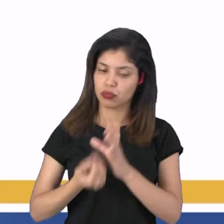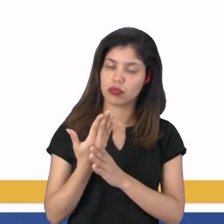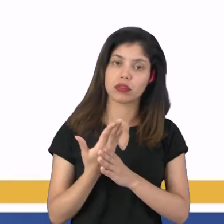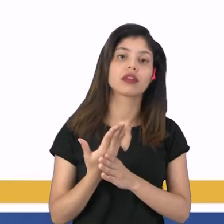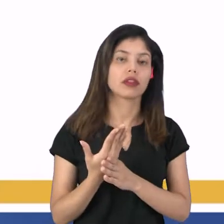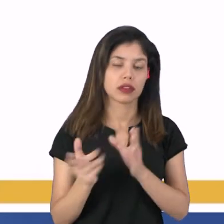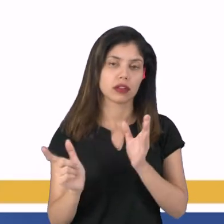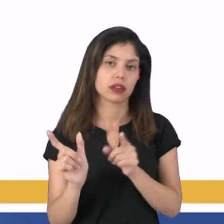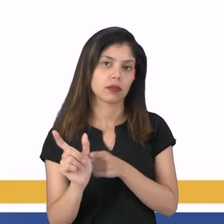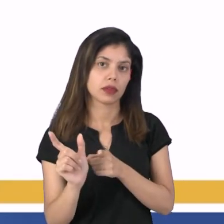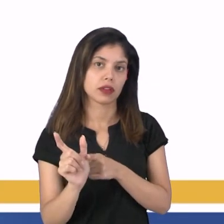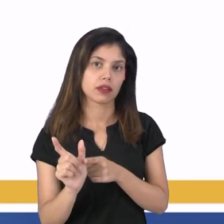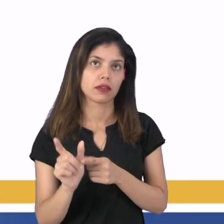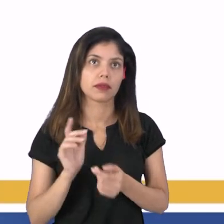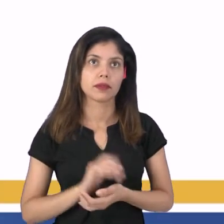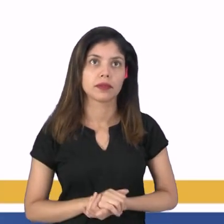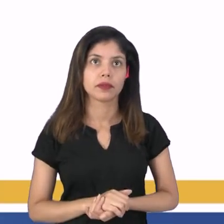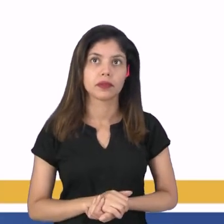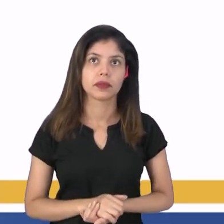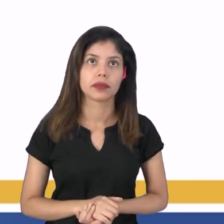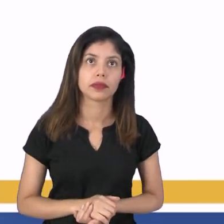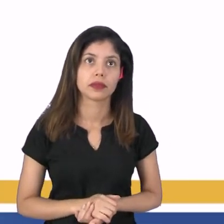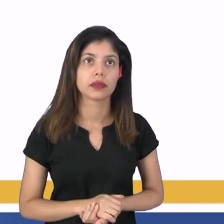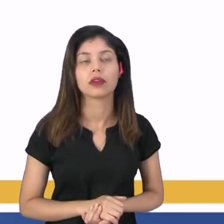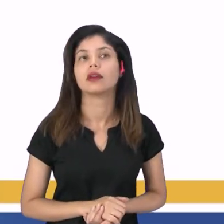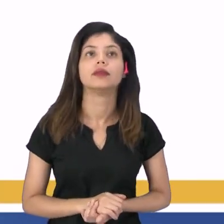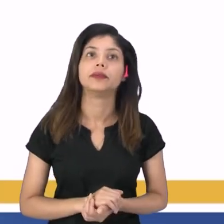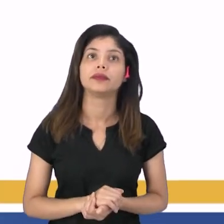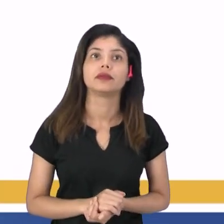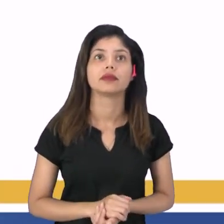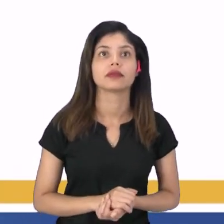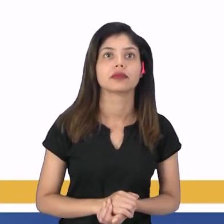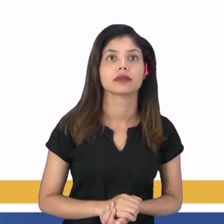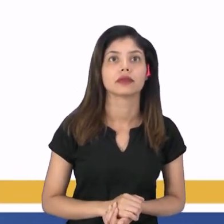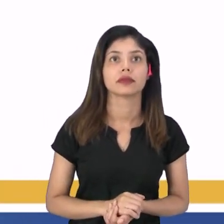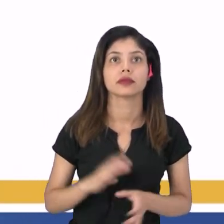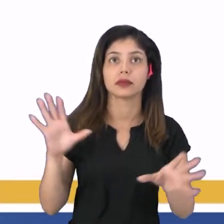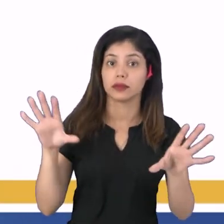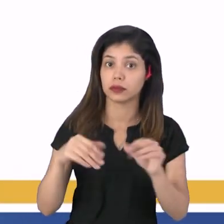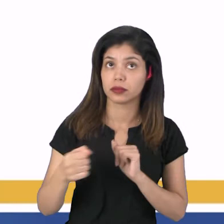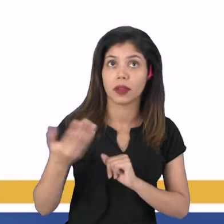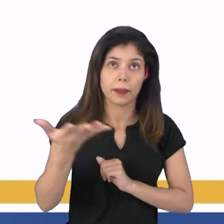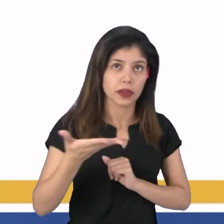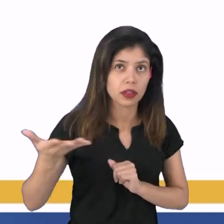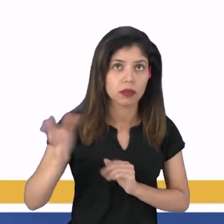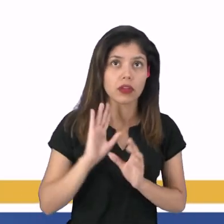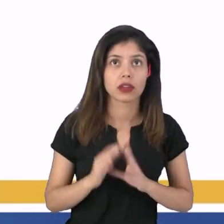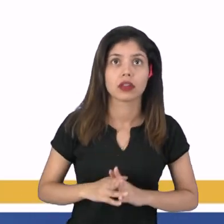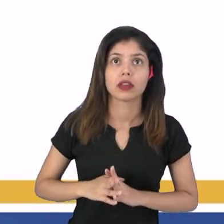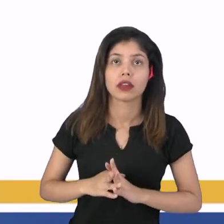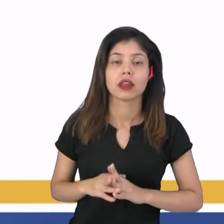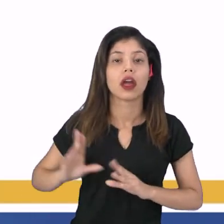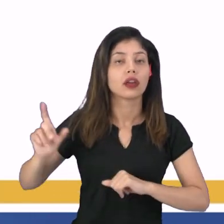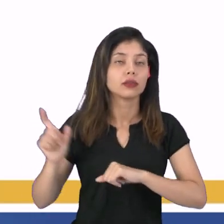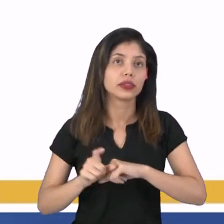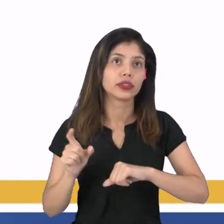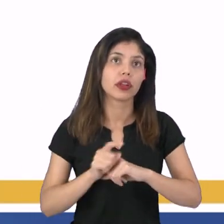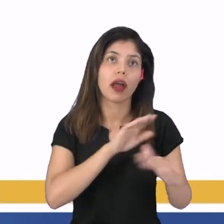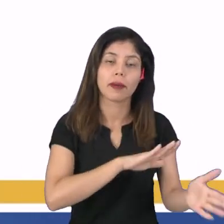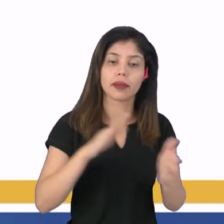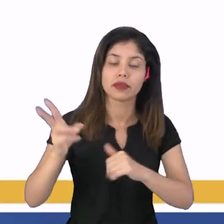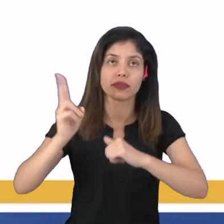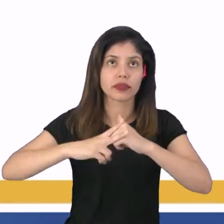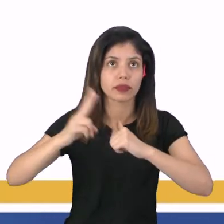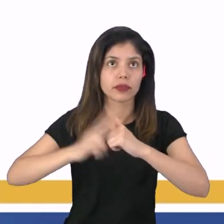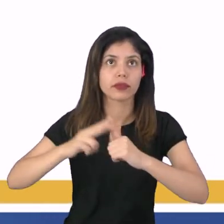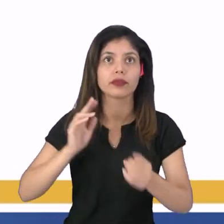palavra âncora, tá? Por derivação regressiva, formam-se basicamente substantivos a partir de